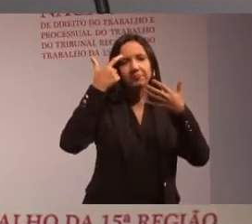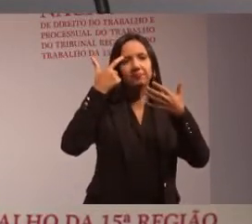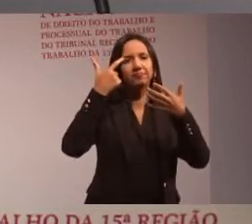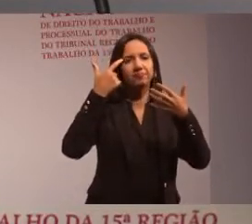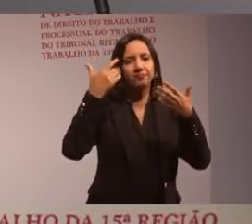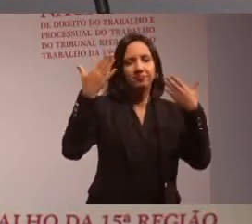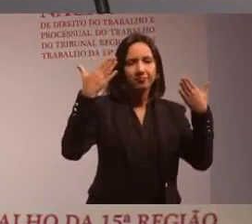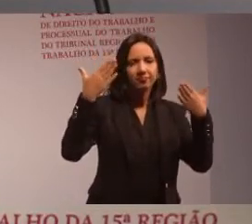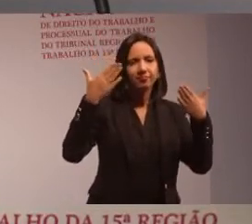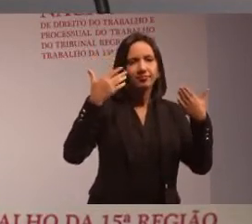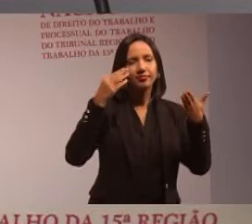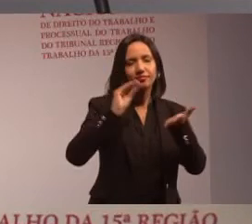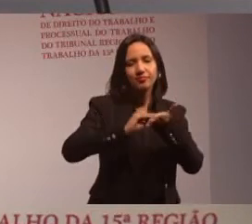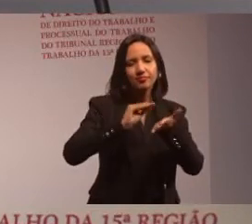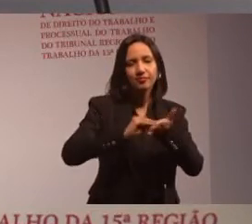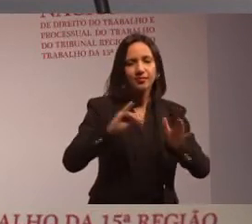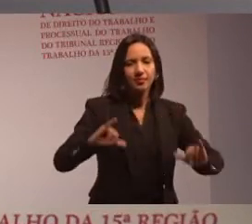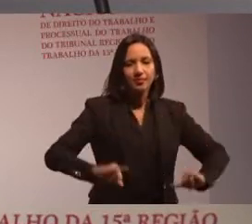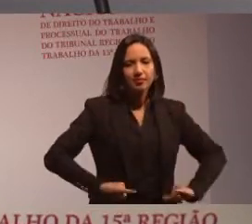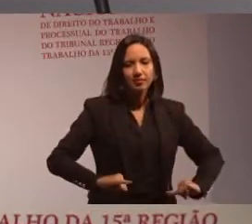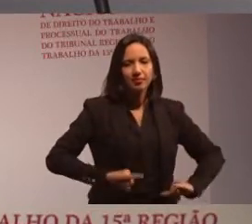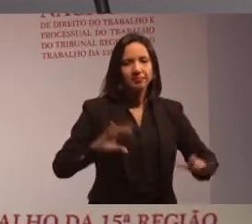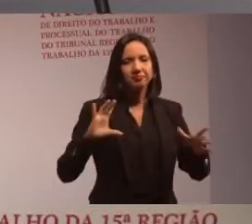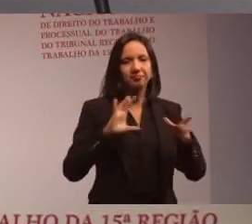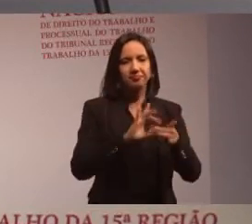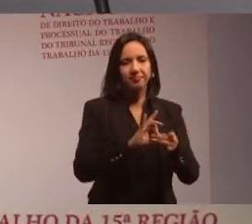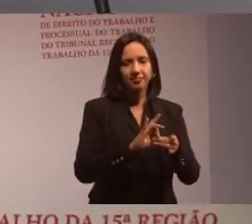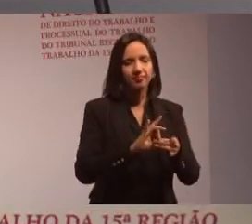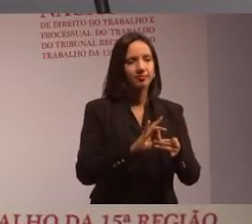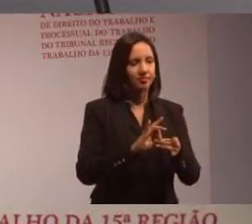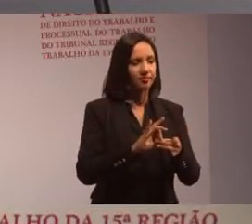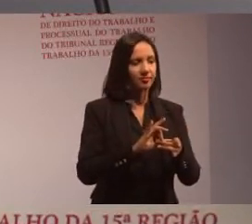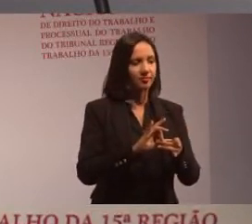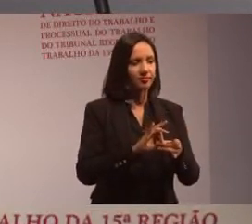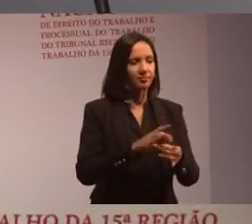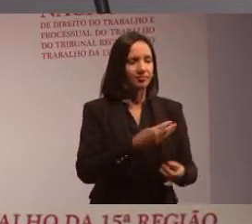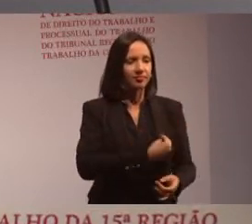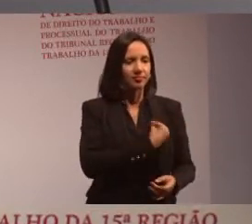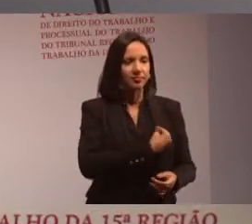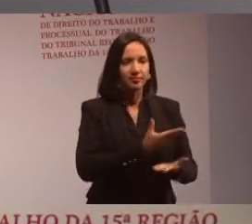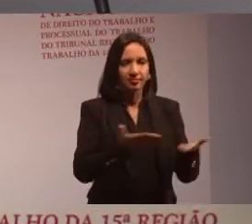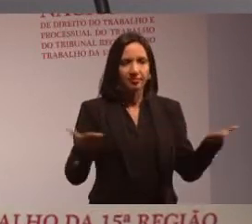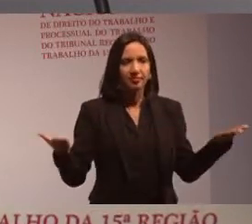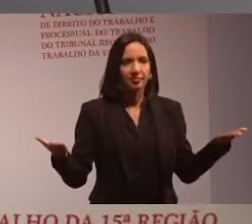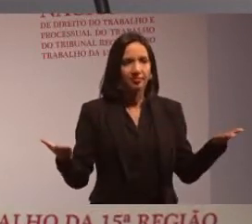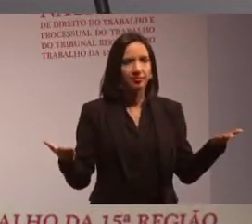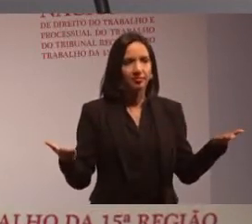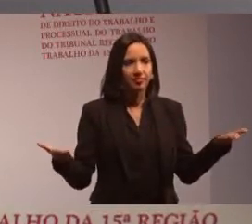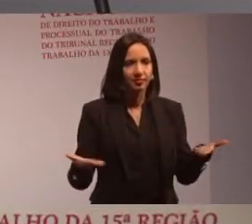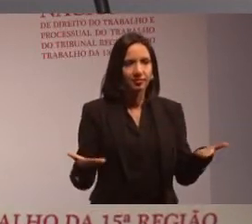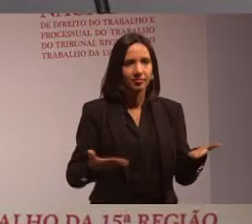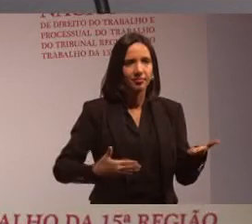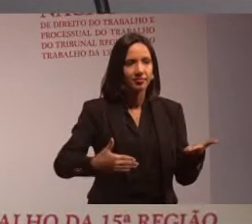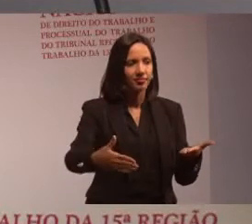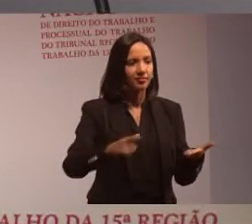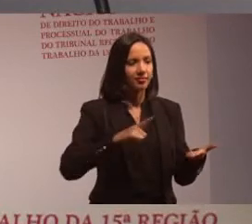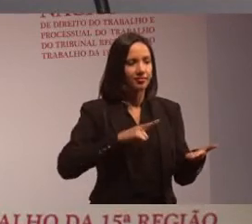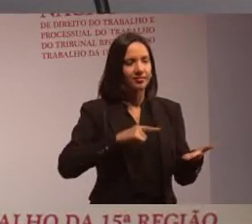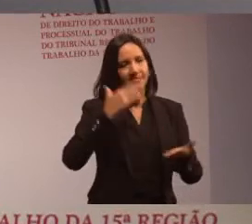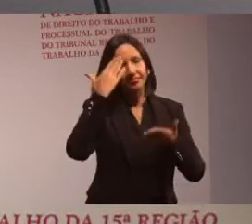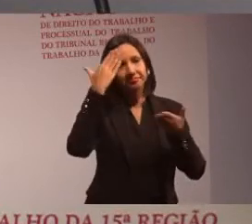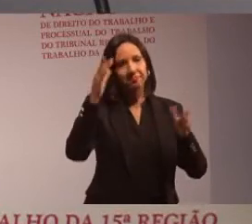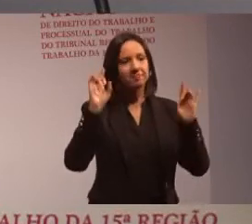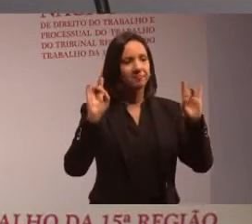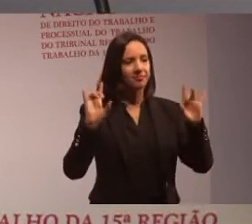gente esquece de olhar o sofrimento, que está mais relacionado ao presenteísmo. Falando em presenteísmo, eu quero fazer aqui de público um